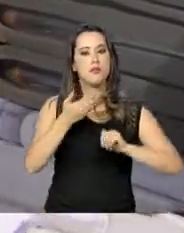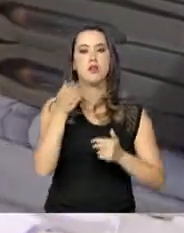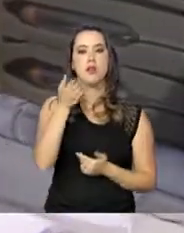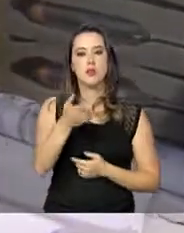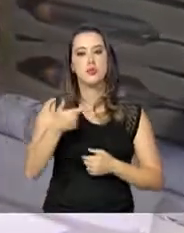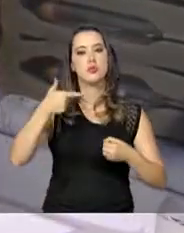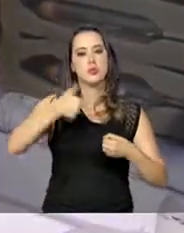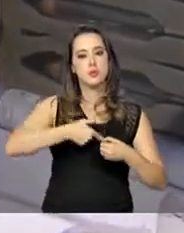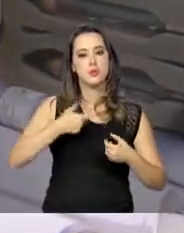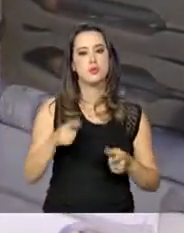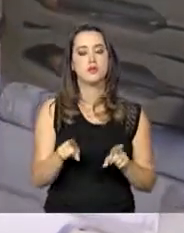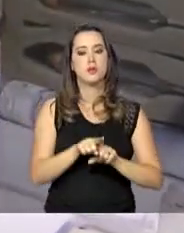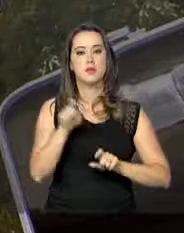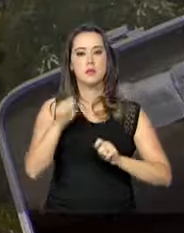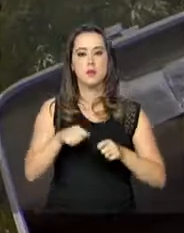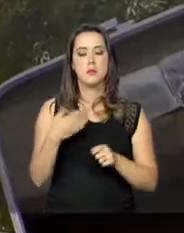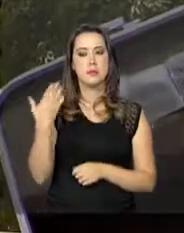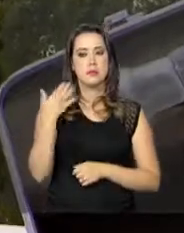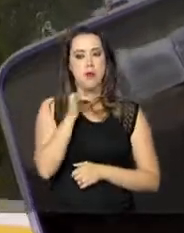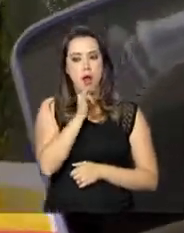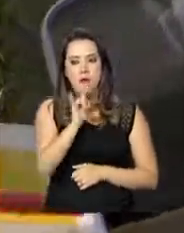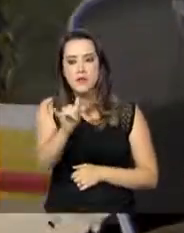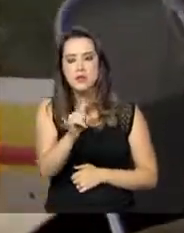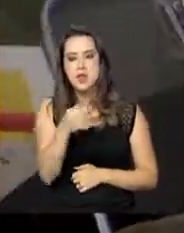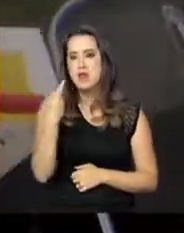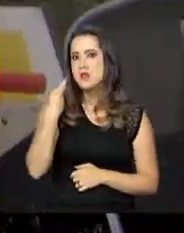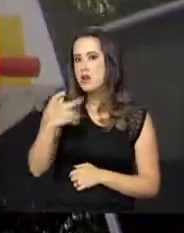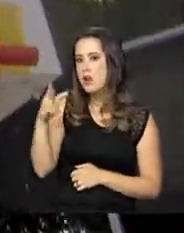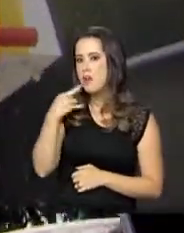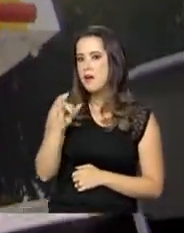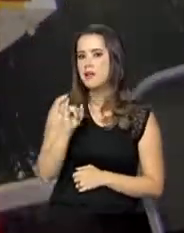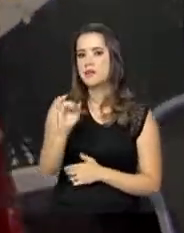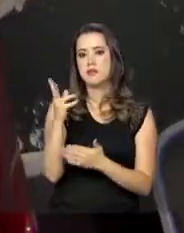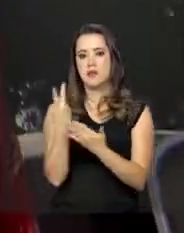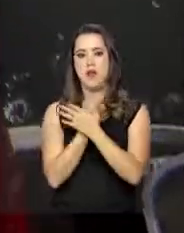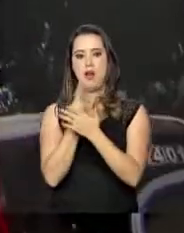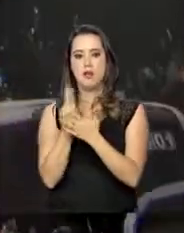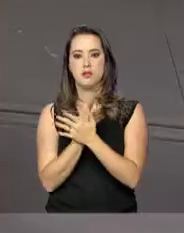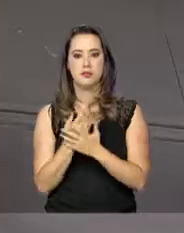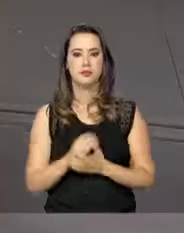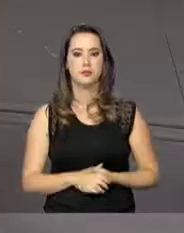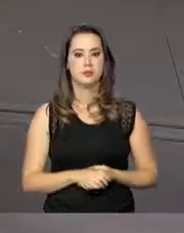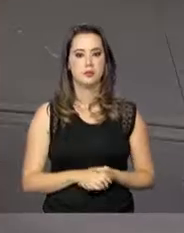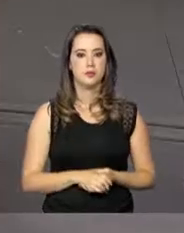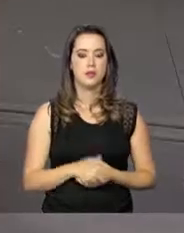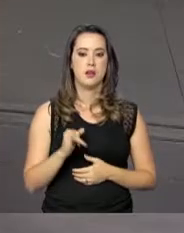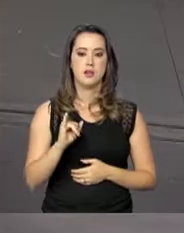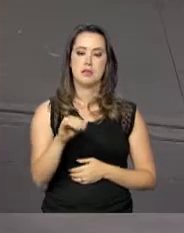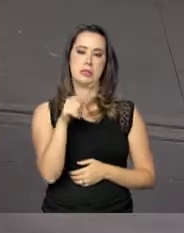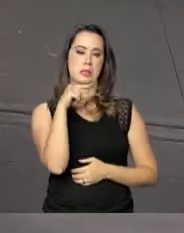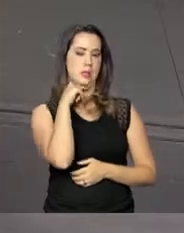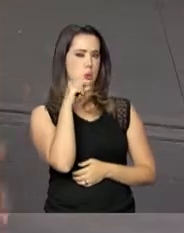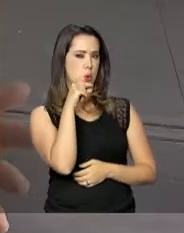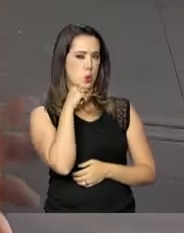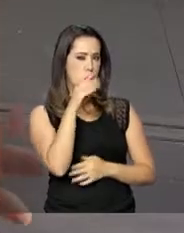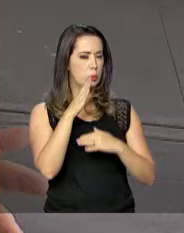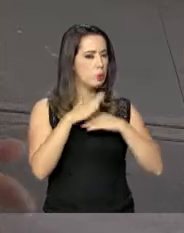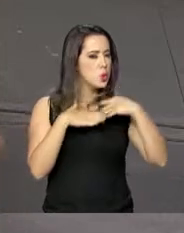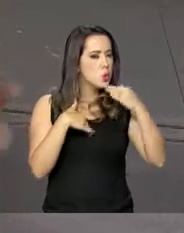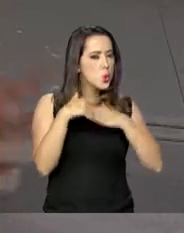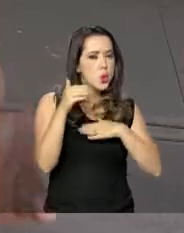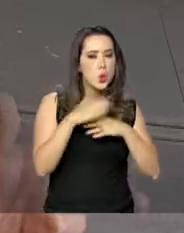disso, o consumidor deve denunciar sempre que encontrar uma irregularidade. Em caso de dúvida, de